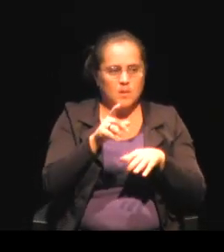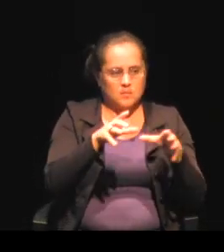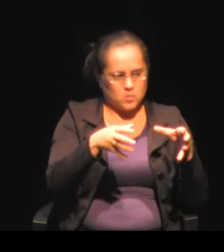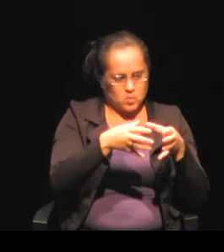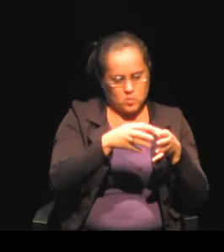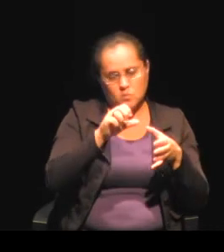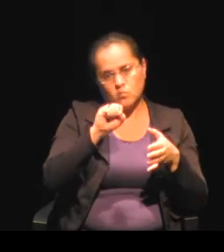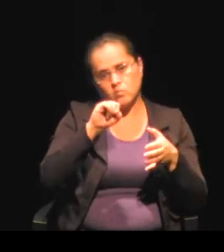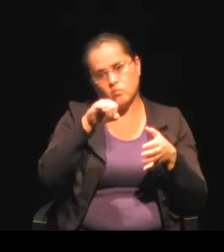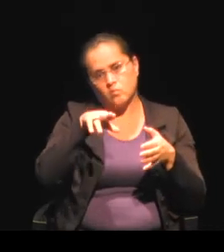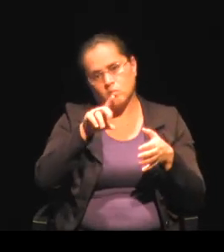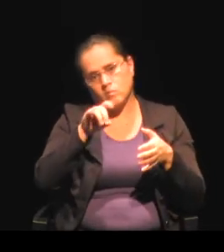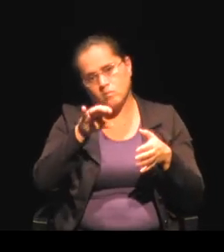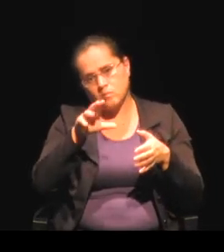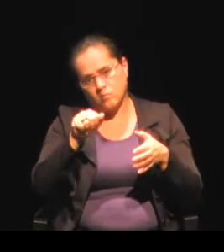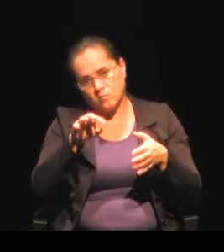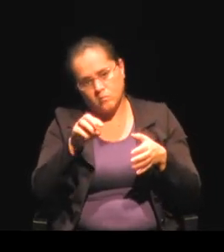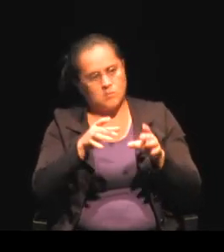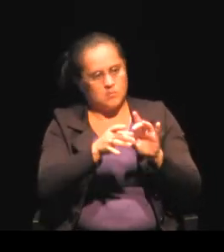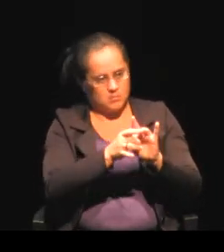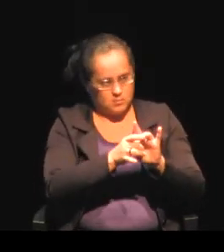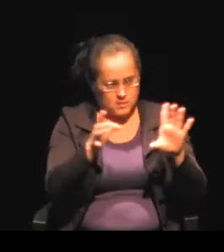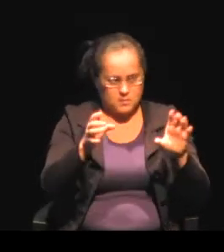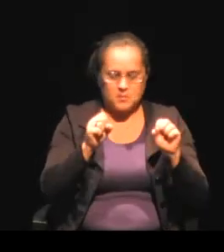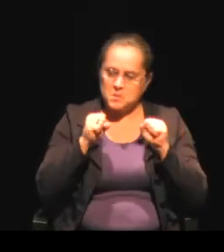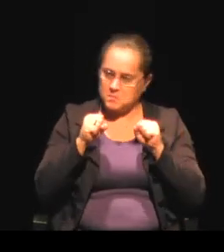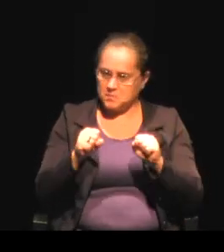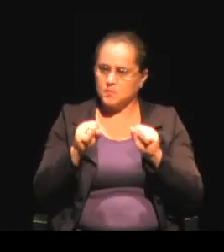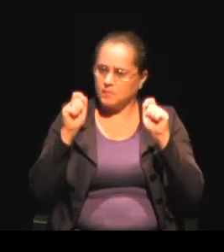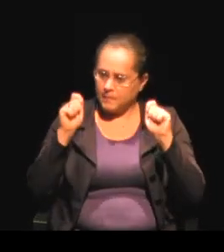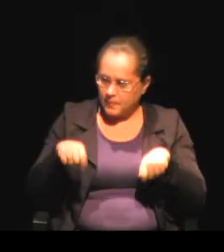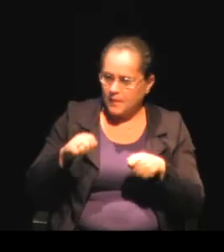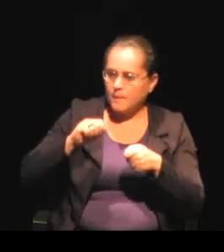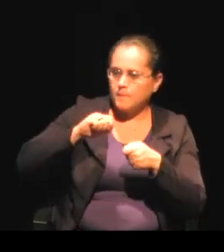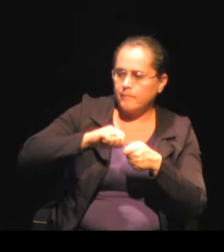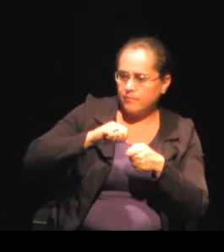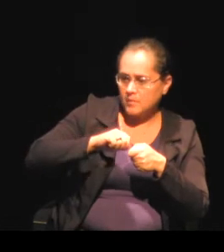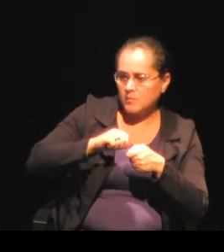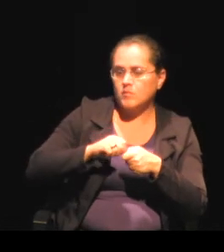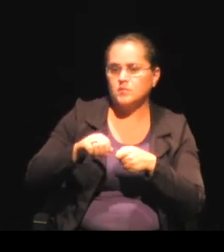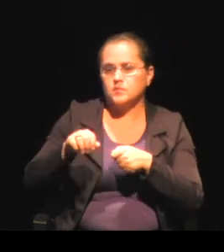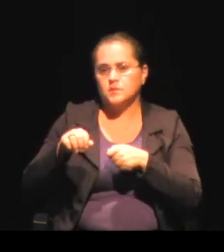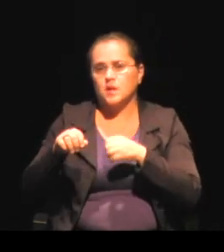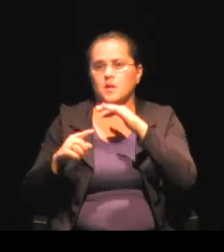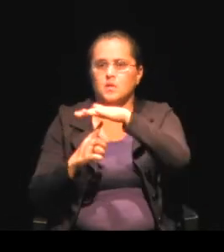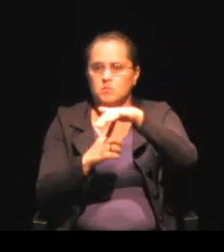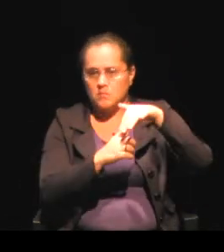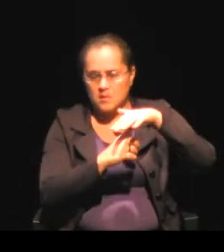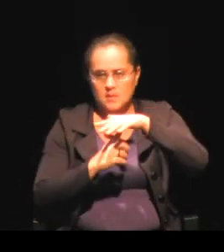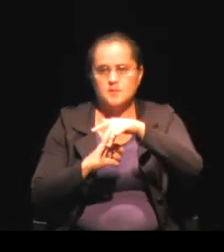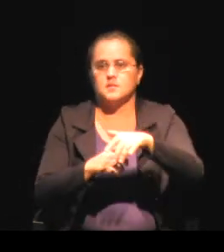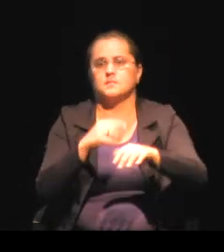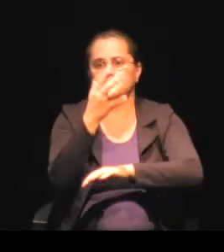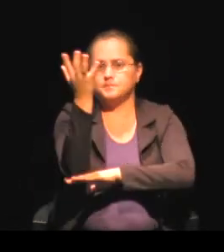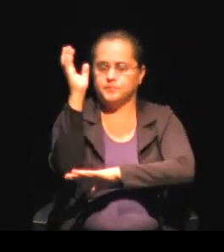pessoal do sindicato, que era o dono desse prédio aqui, assim, e liberou essa área. Ele falou, olha, você tem que fazer uma permeabilidade, tem que fazer um lugar que vai